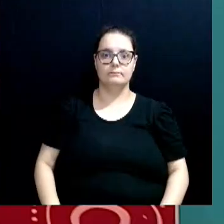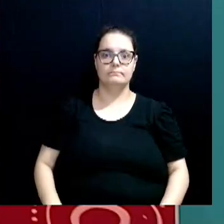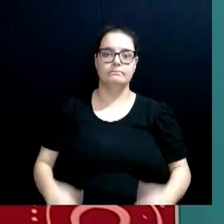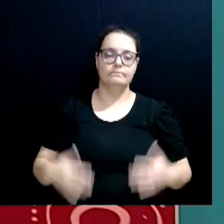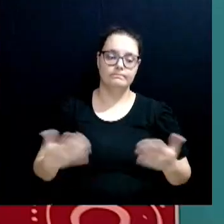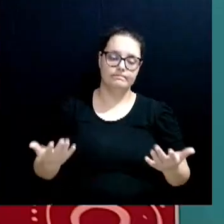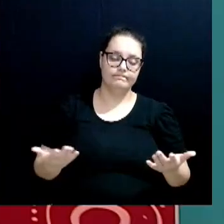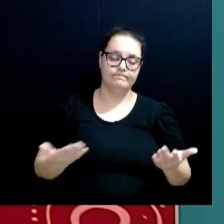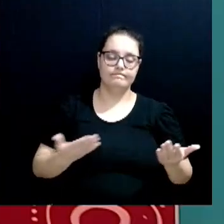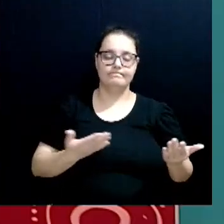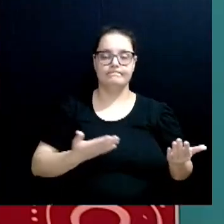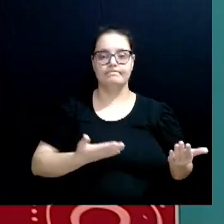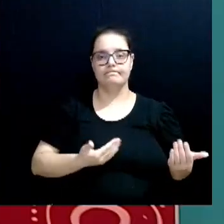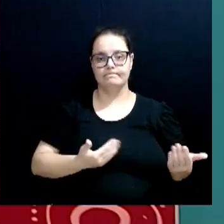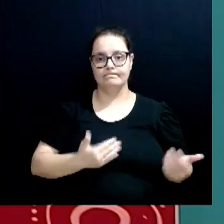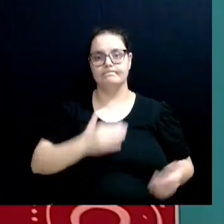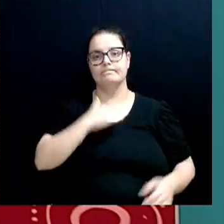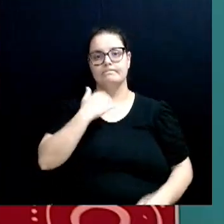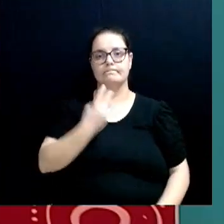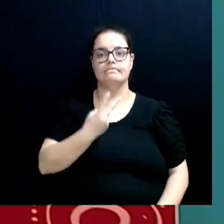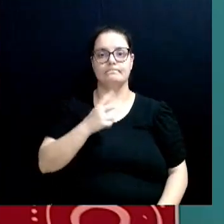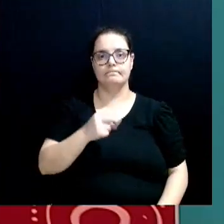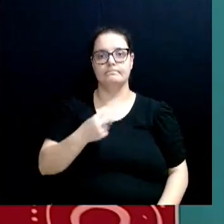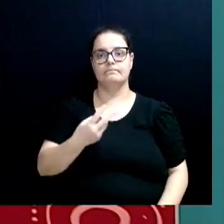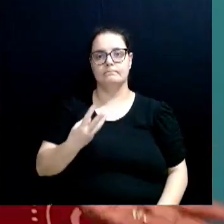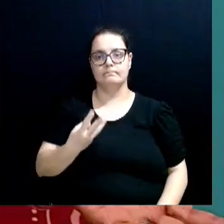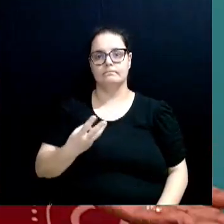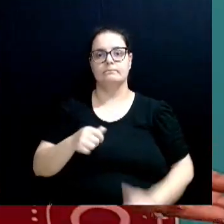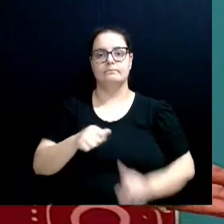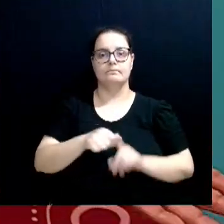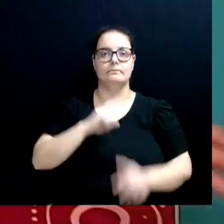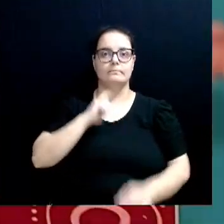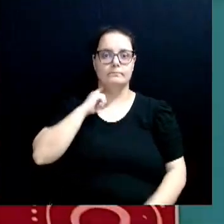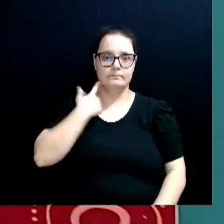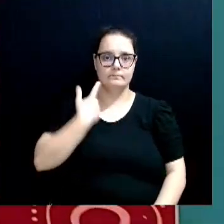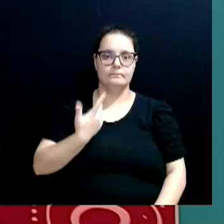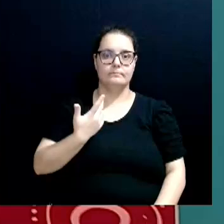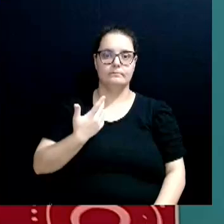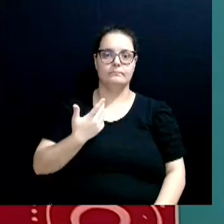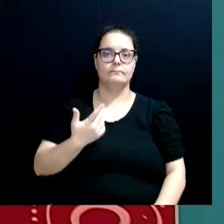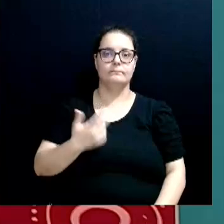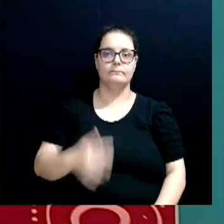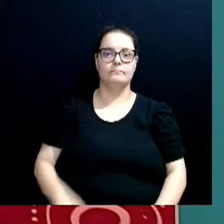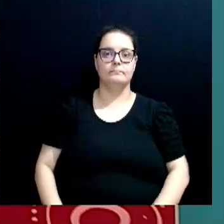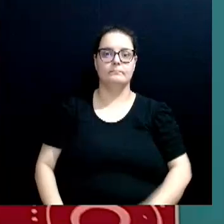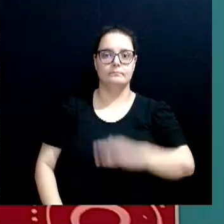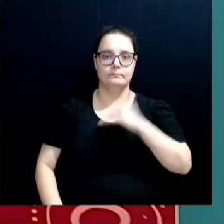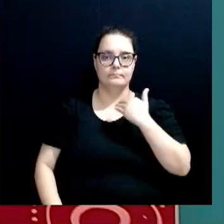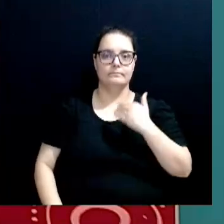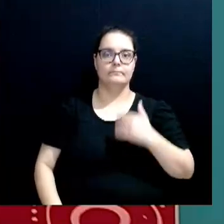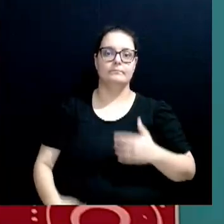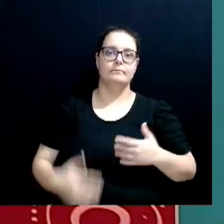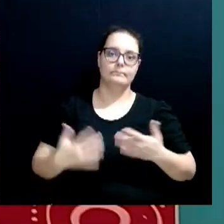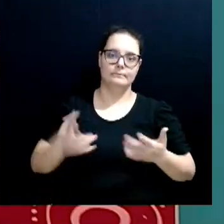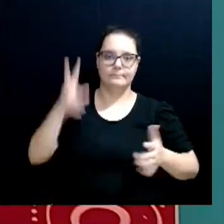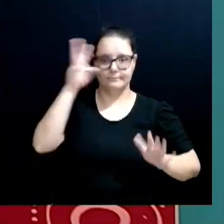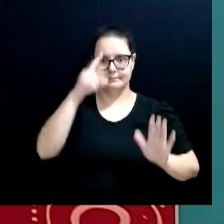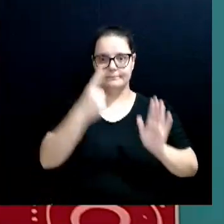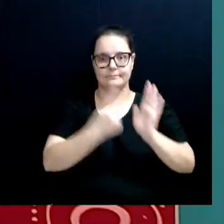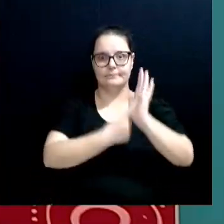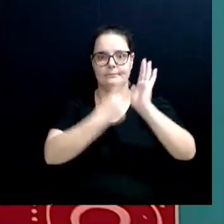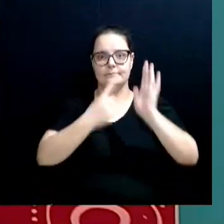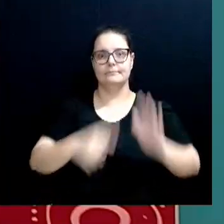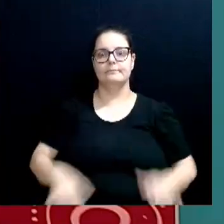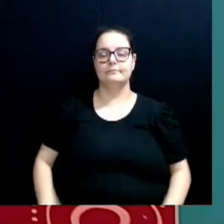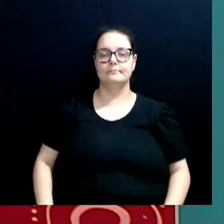de 2023. Em maio, ela faz a travessia, mas deixa esse legado.